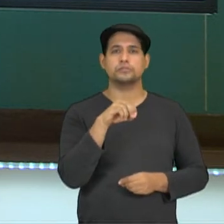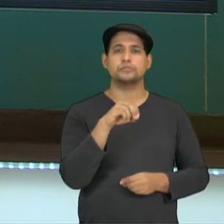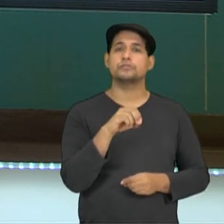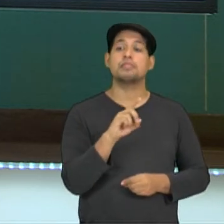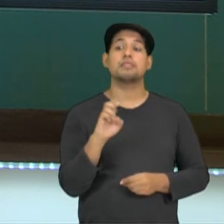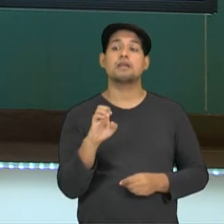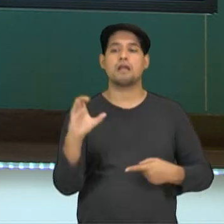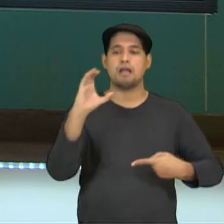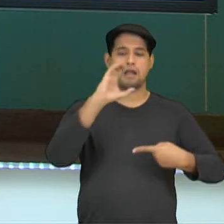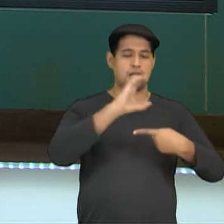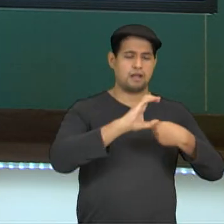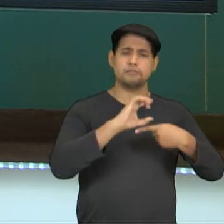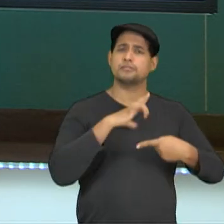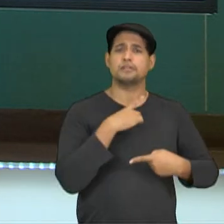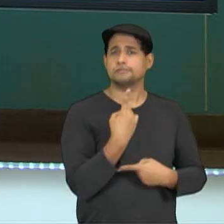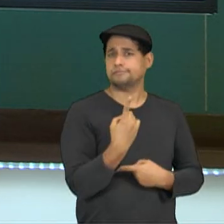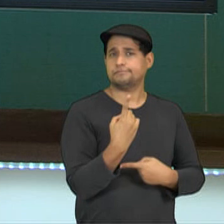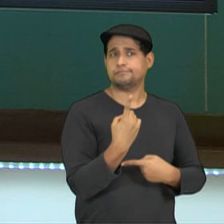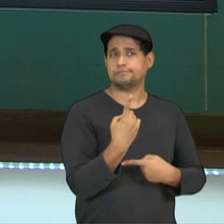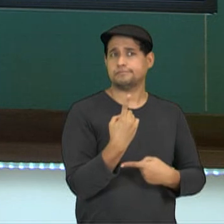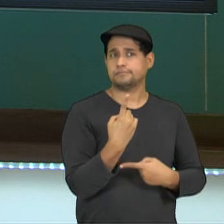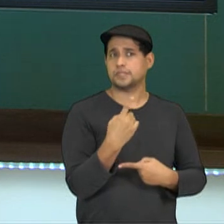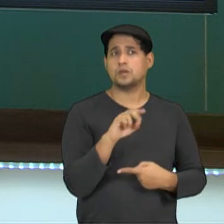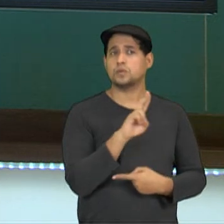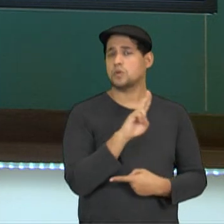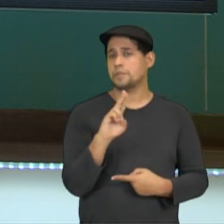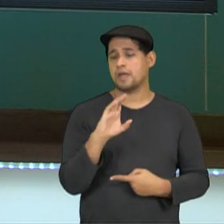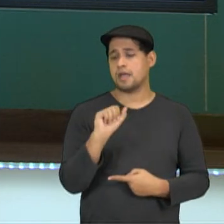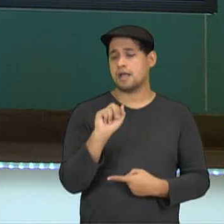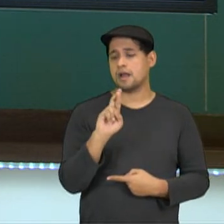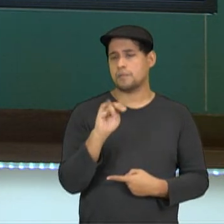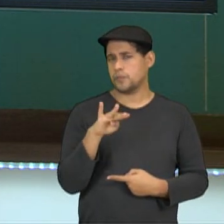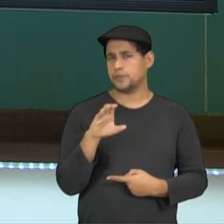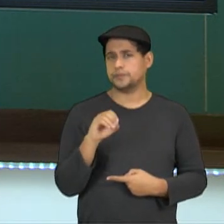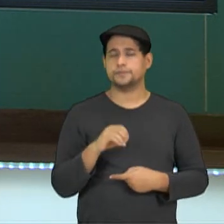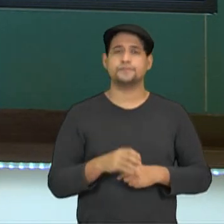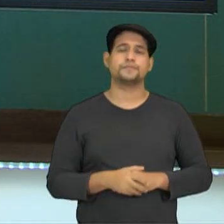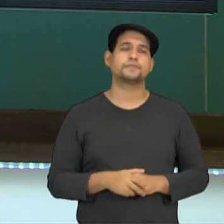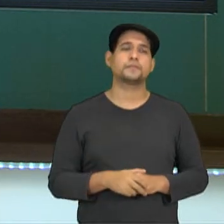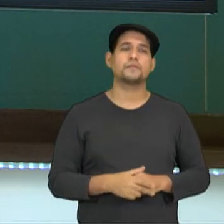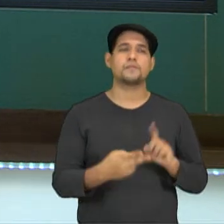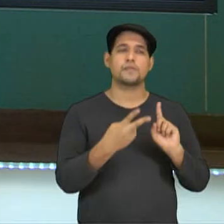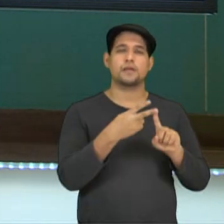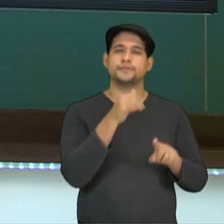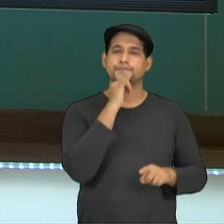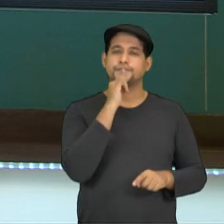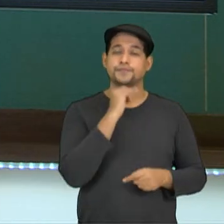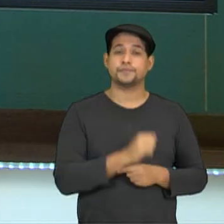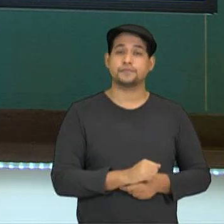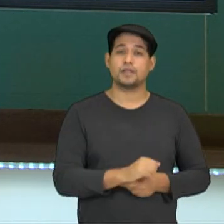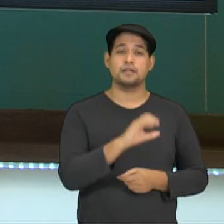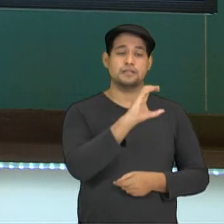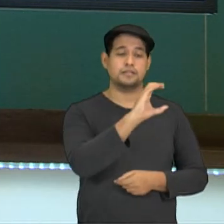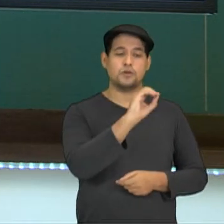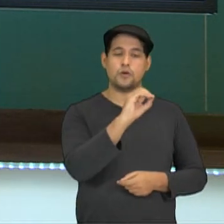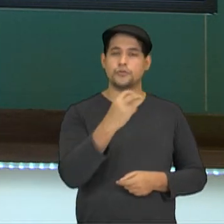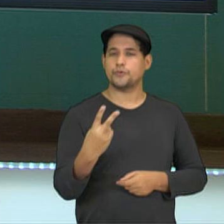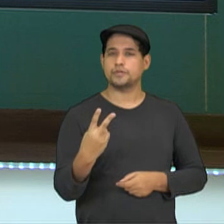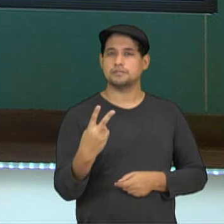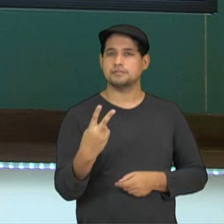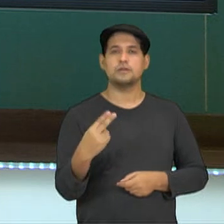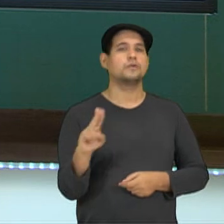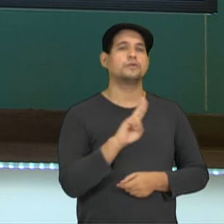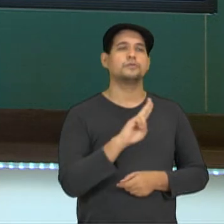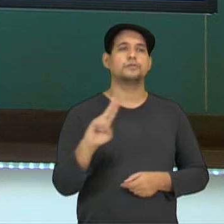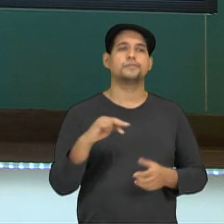e aí o carbono só tem um. Então eu só coloco o nome, carbono. Olha o segundo exemplo, CO2. O